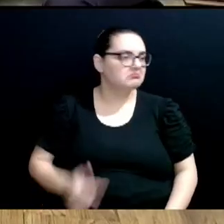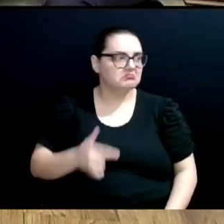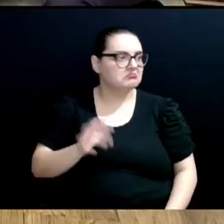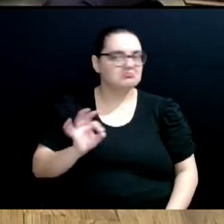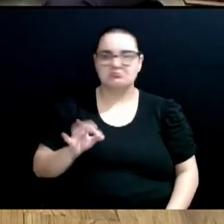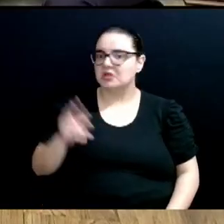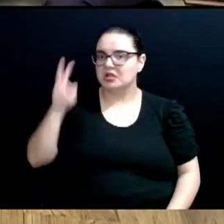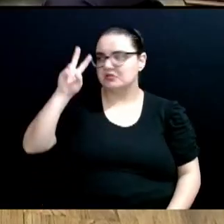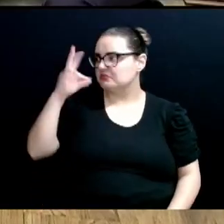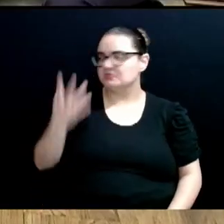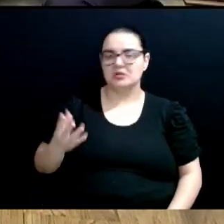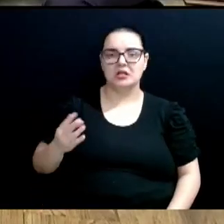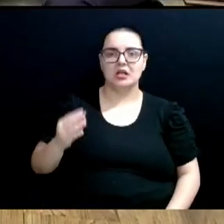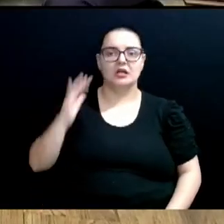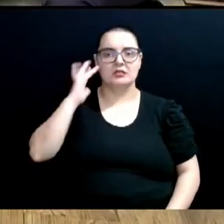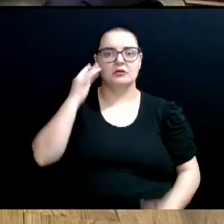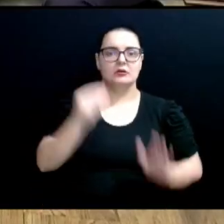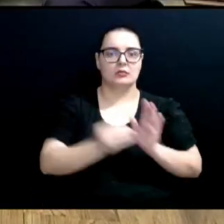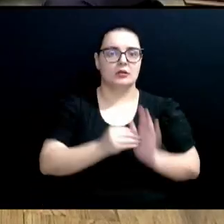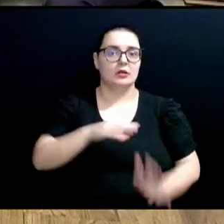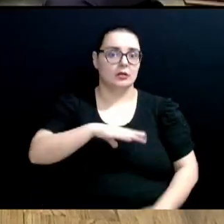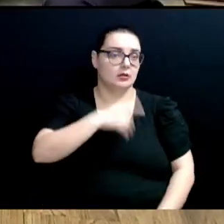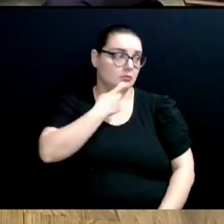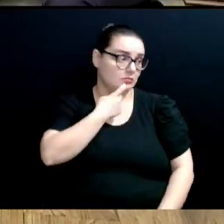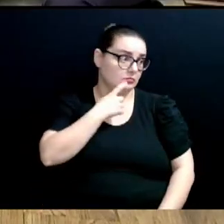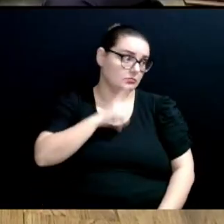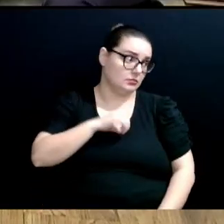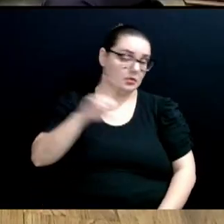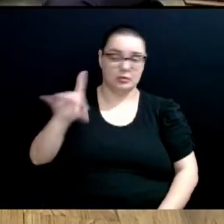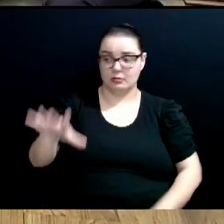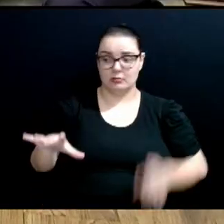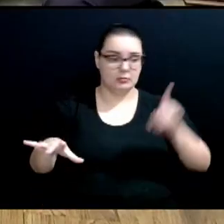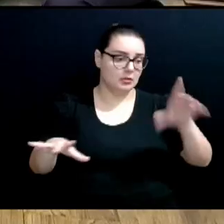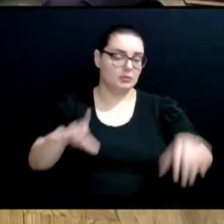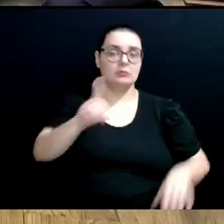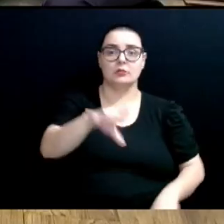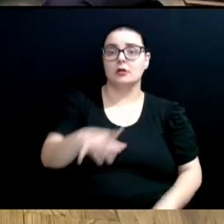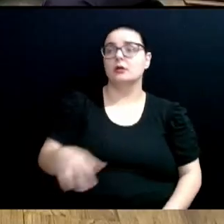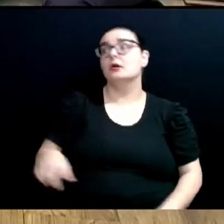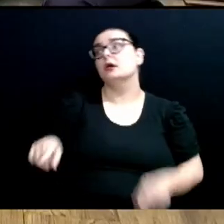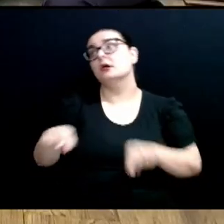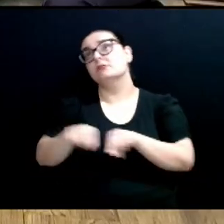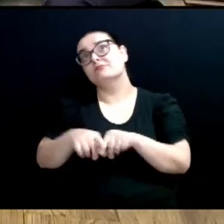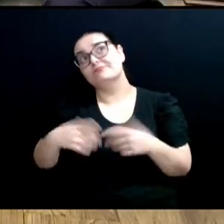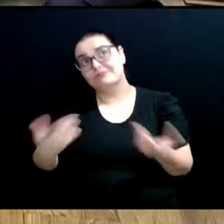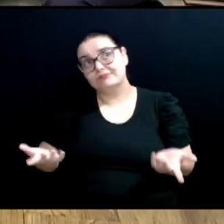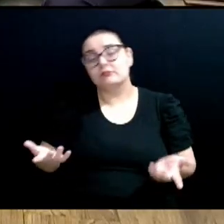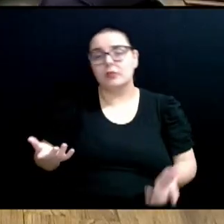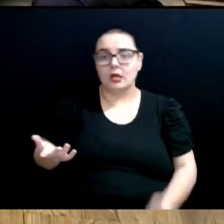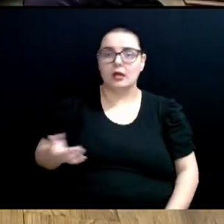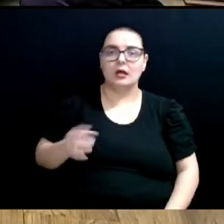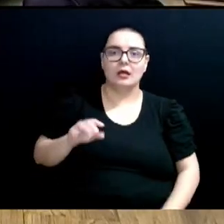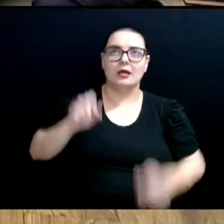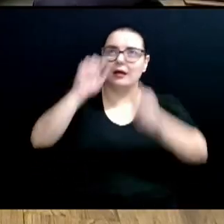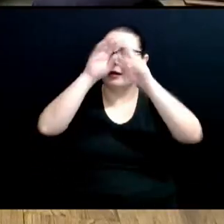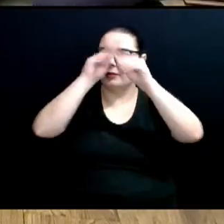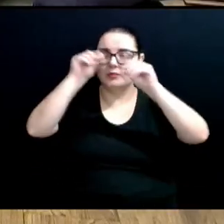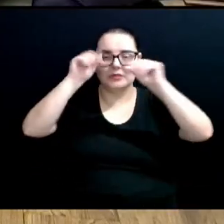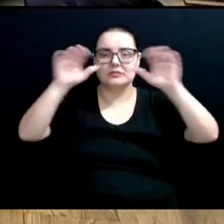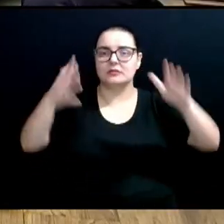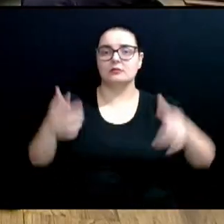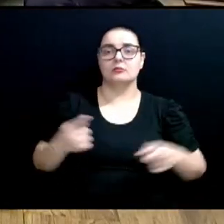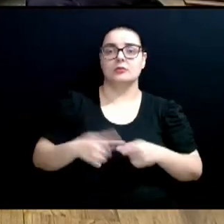último. Aqui em Campinas a gente teve dos distritos, dos distritos, mas que também, né, quer dizer, é uma coisa bem abstrata, né? Porque infelizmente nós também